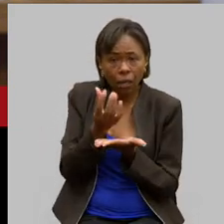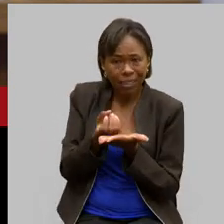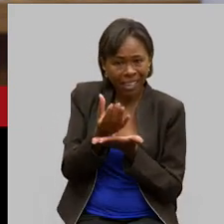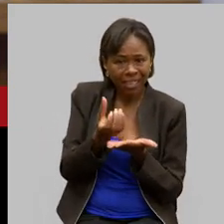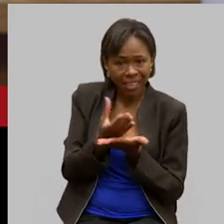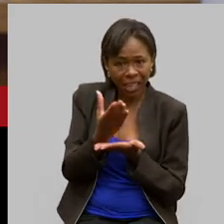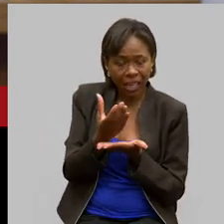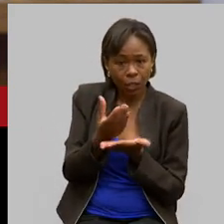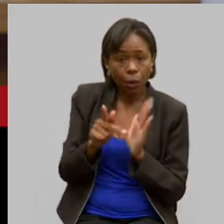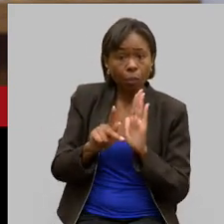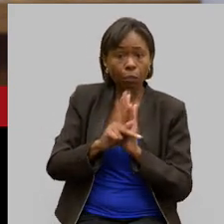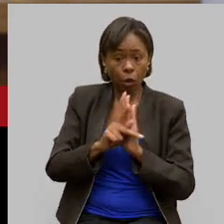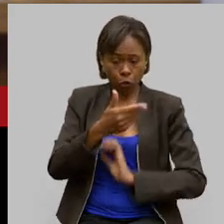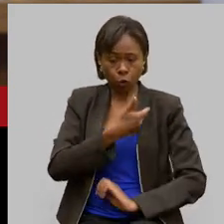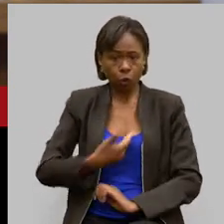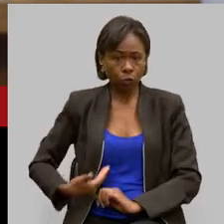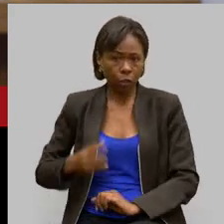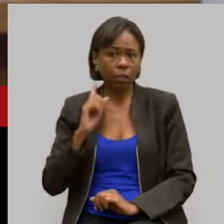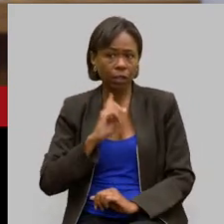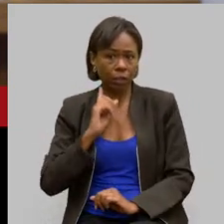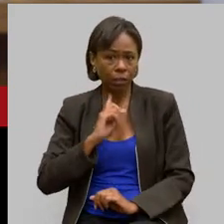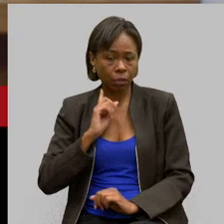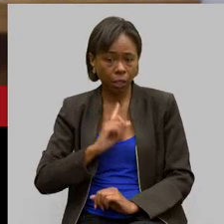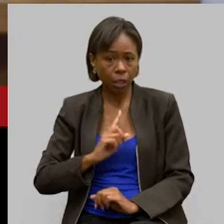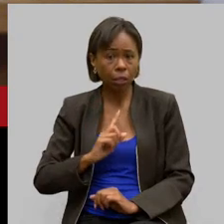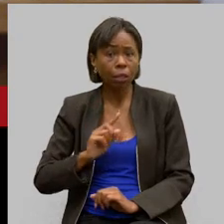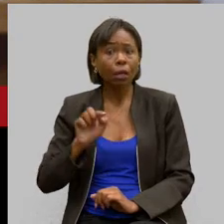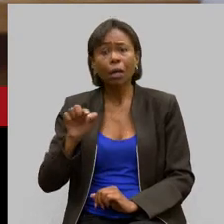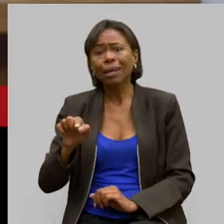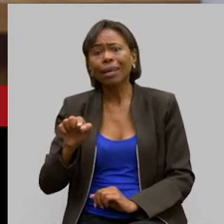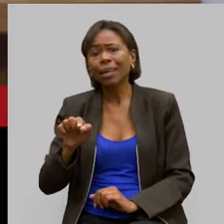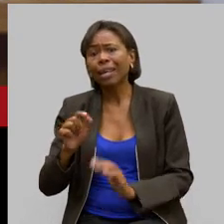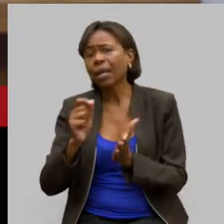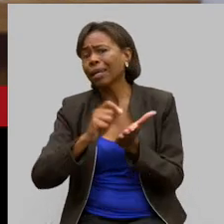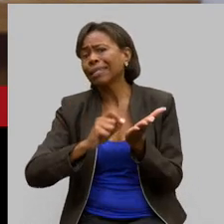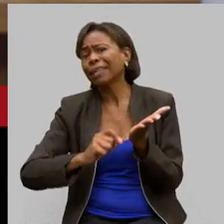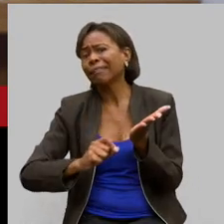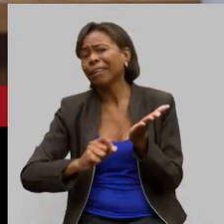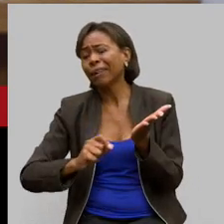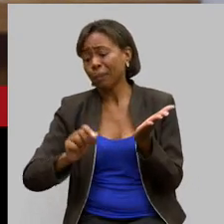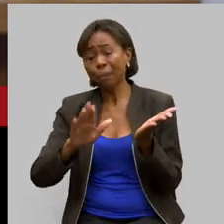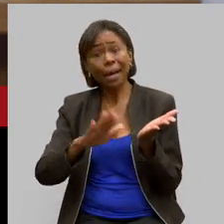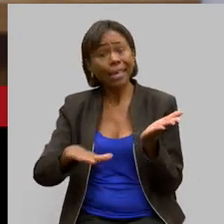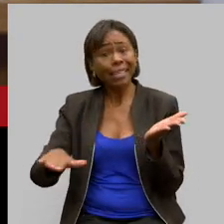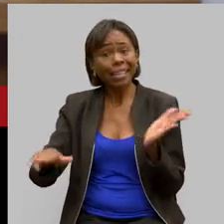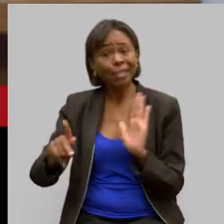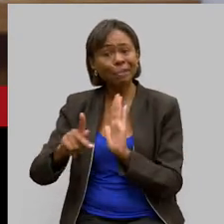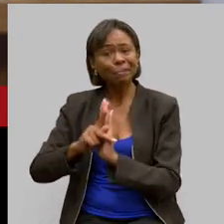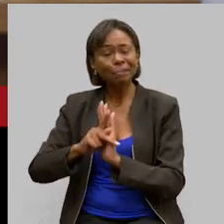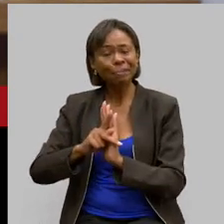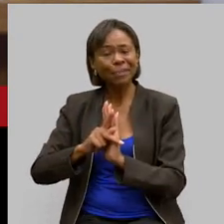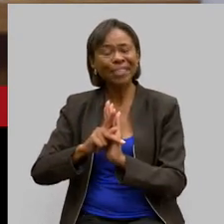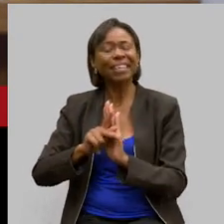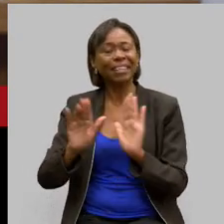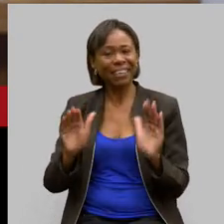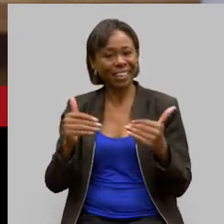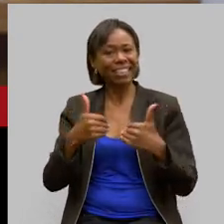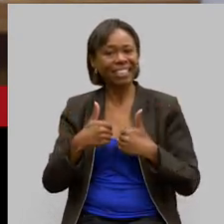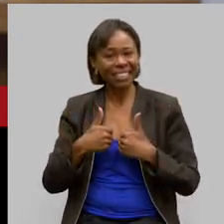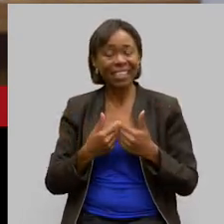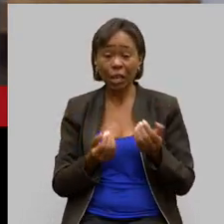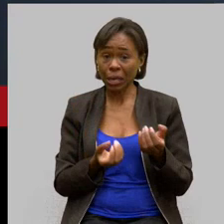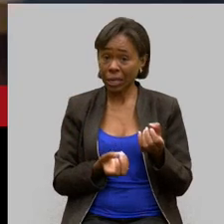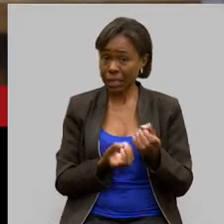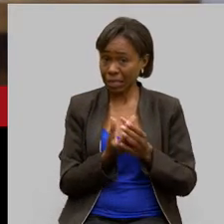do governo do estado de Minas Gerais escrita por uma criança com autismo ela está sendo eh lançado hoje na Escola